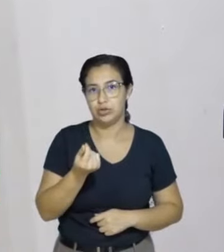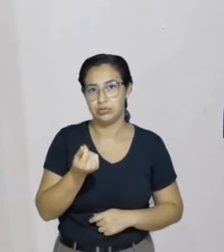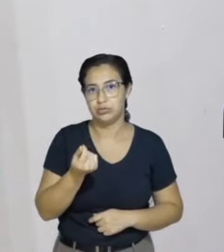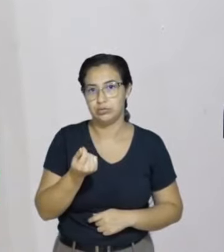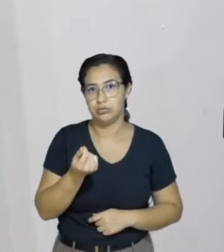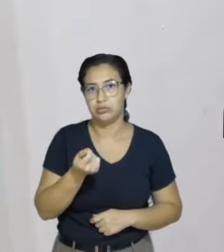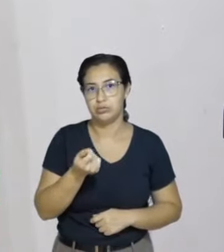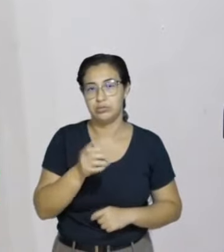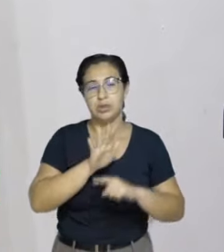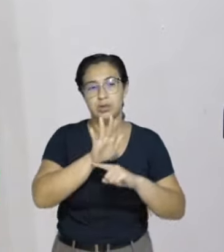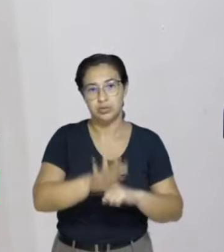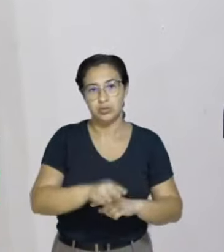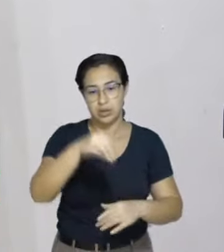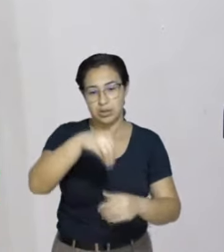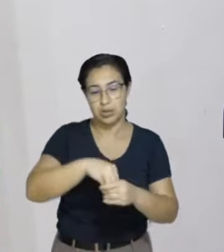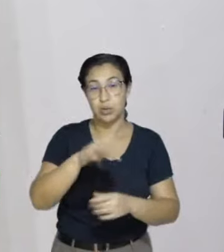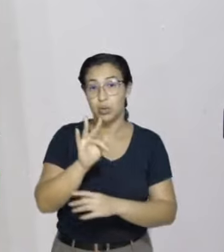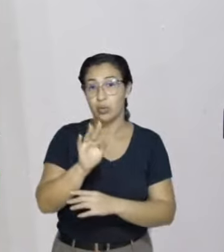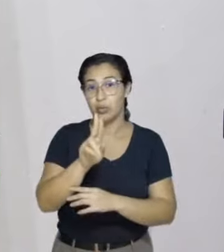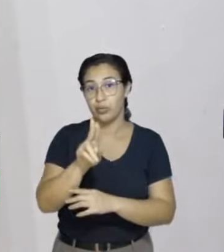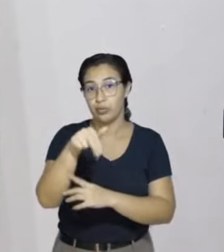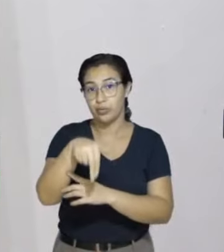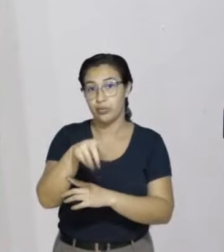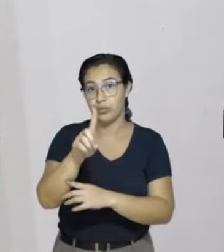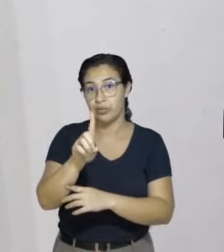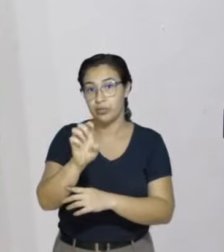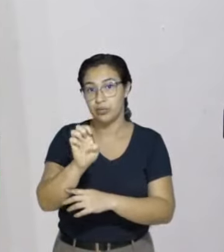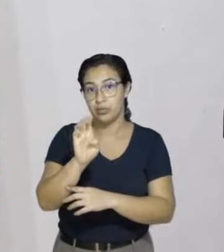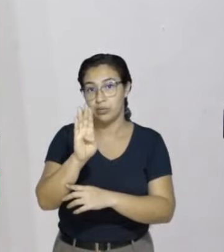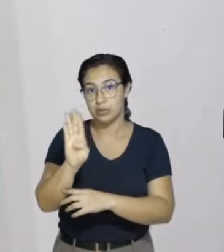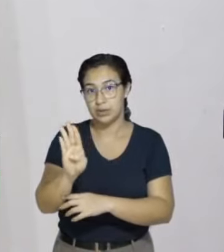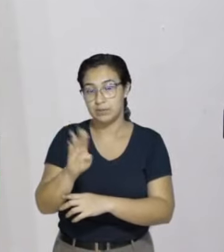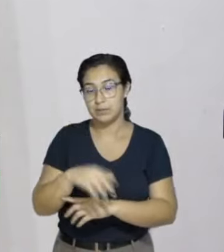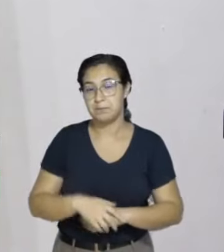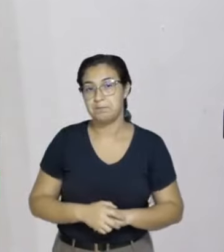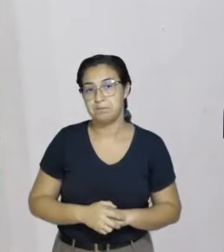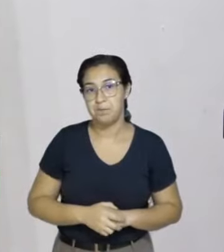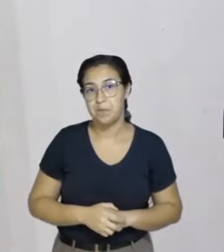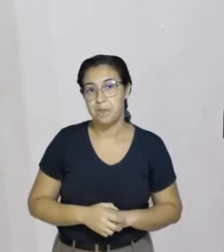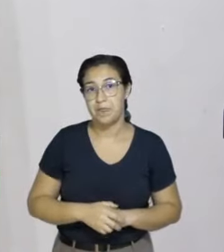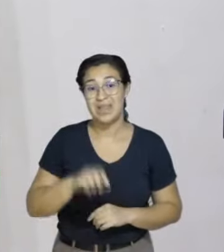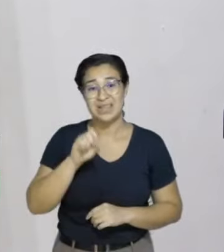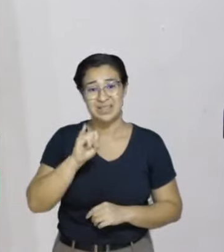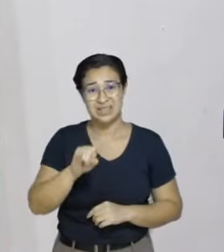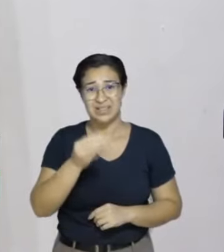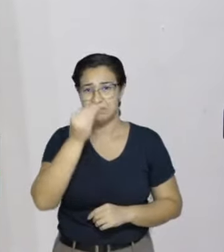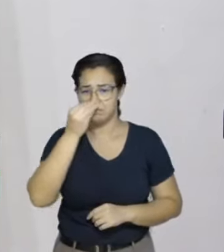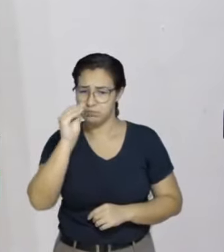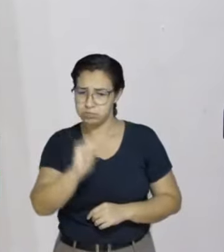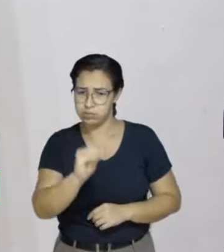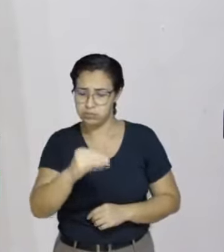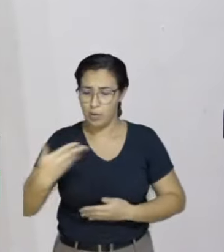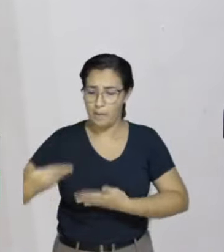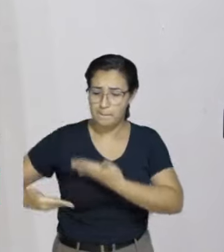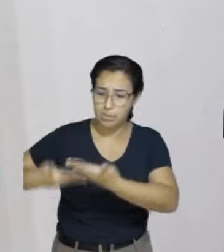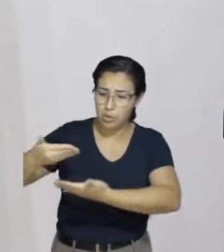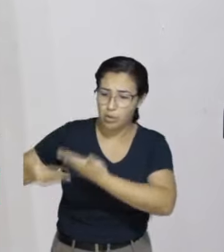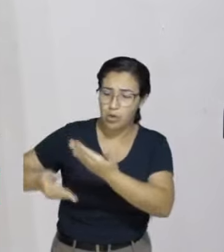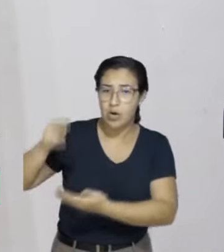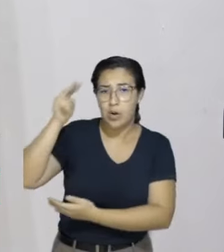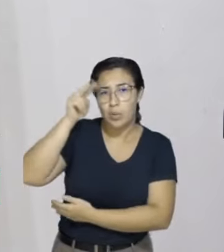fim no Fundeb. Caros colegas, desconsiderar o processo histórico em torno da